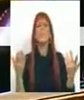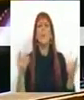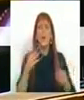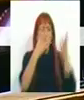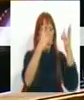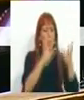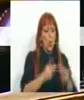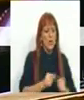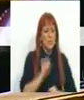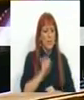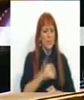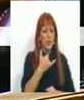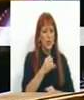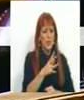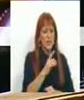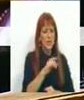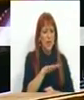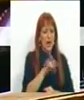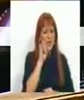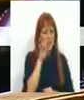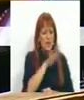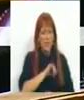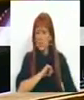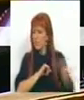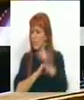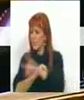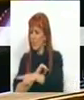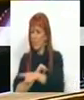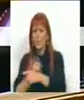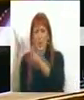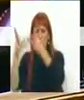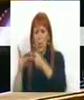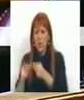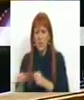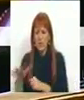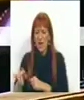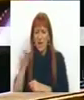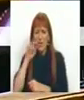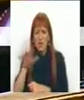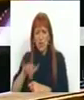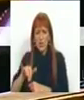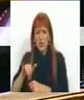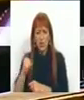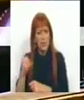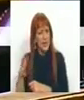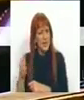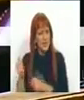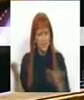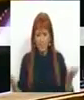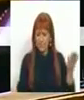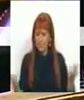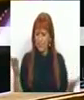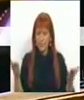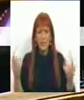o orçamento de 2016 na área da Defesa Nacional, com o orçamento na área da Defesa Nacional para